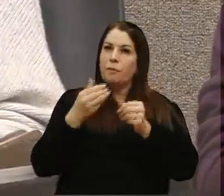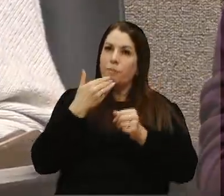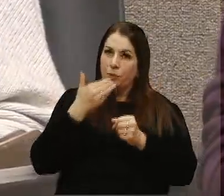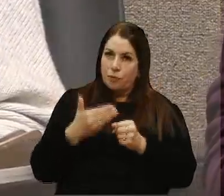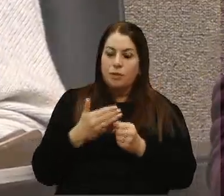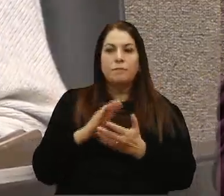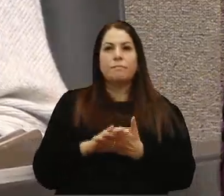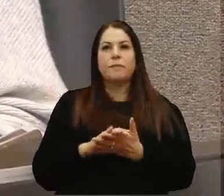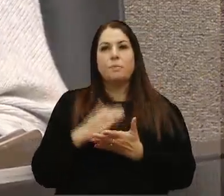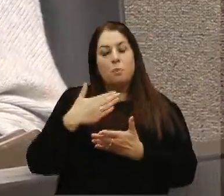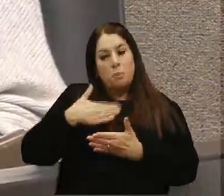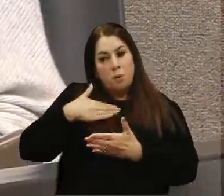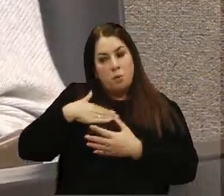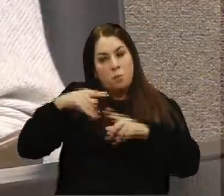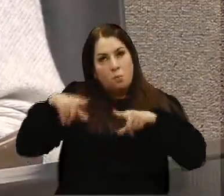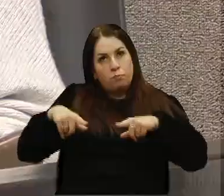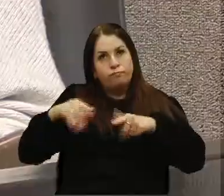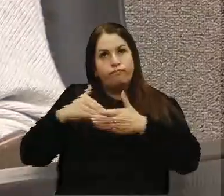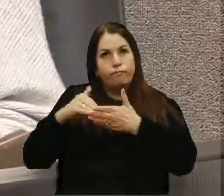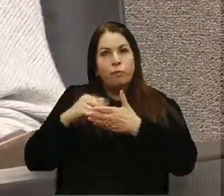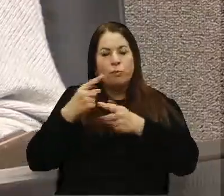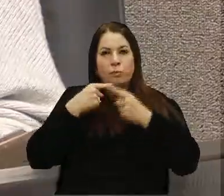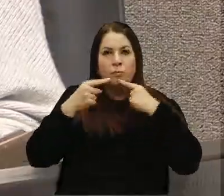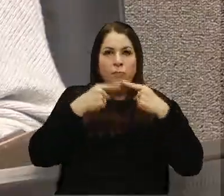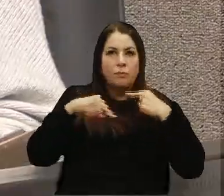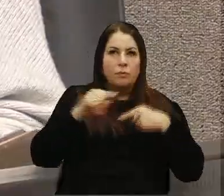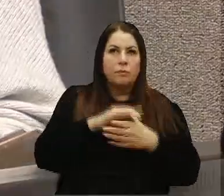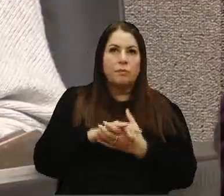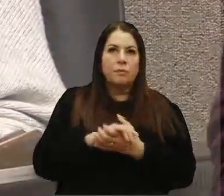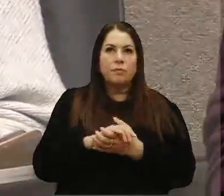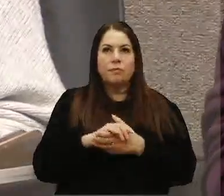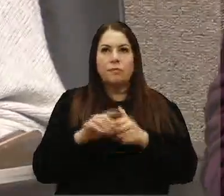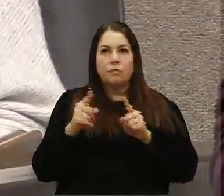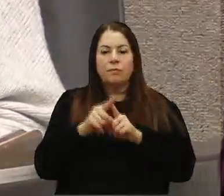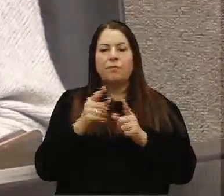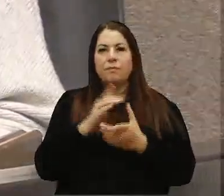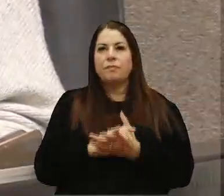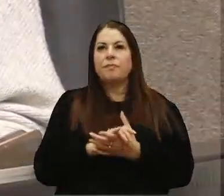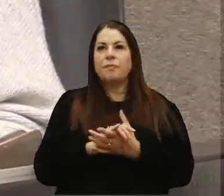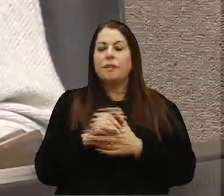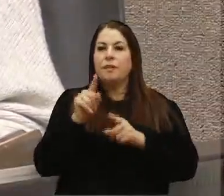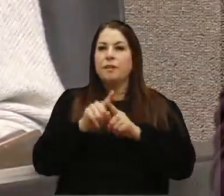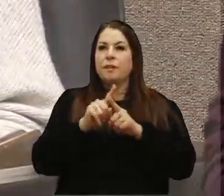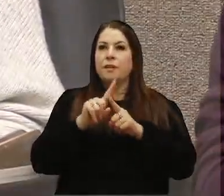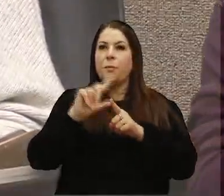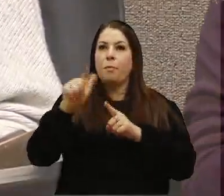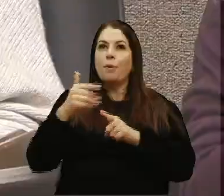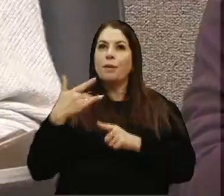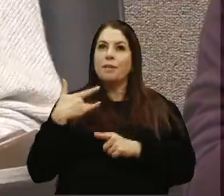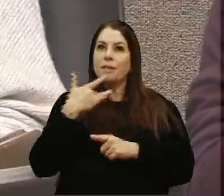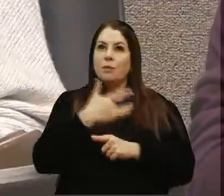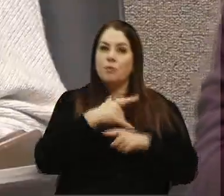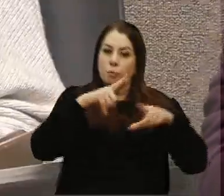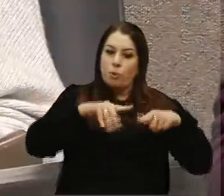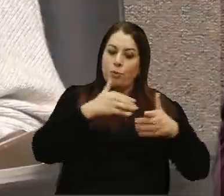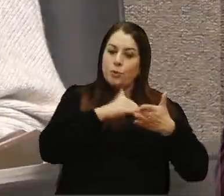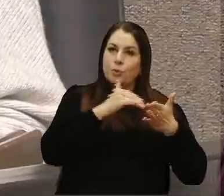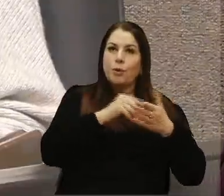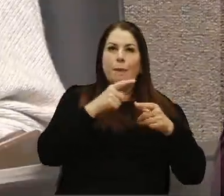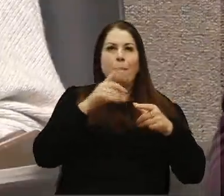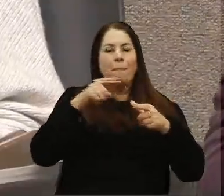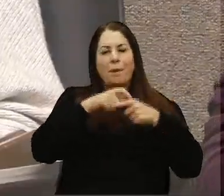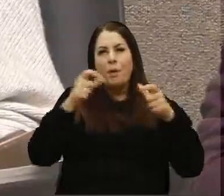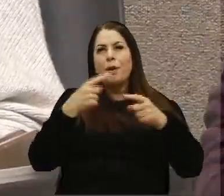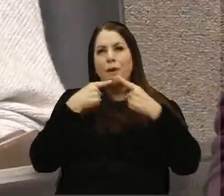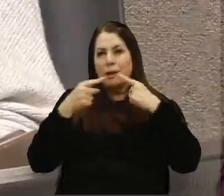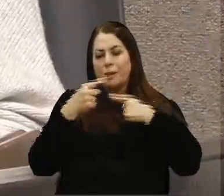eu, no meu gabinete, eu tenho muitas reclamações quanto ao transporte coletivo. Então, após a saúde, no meu gabinete, acho que a maior